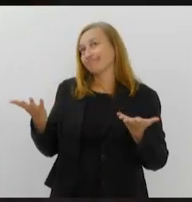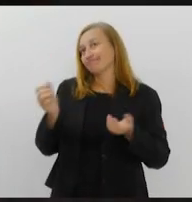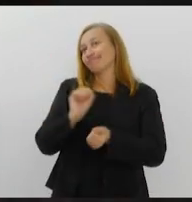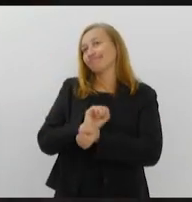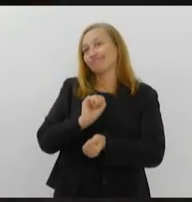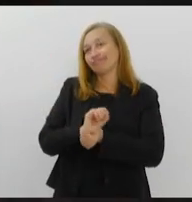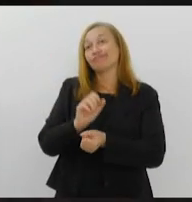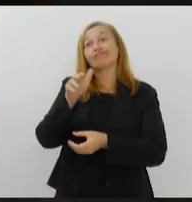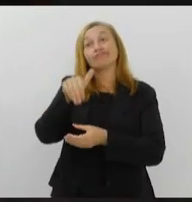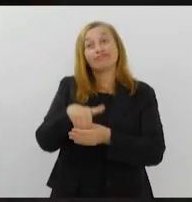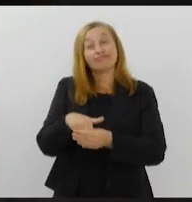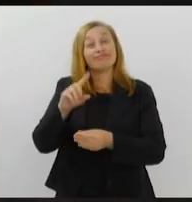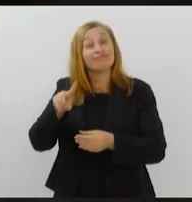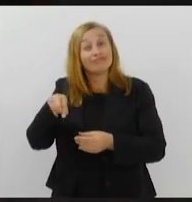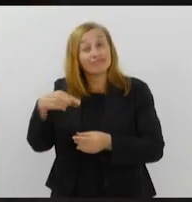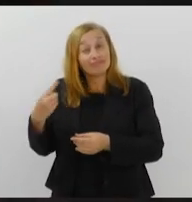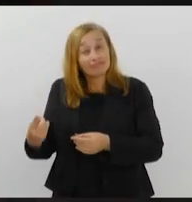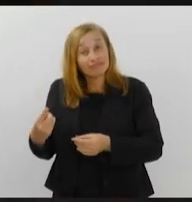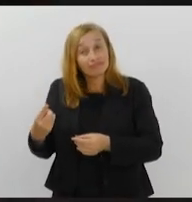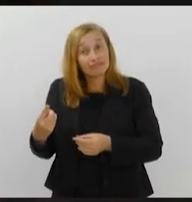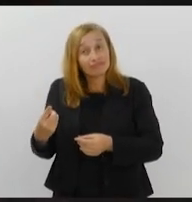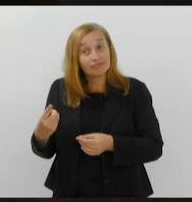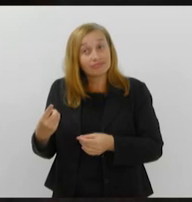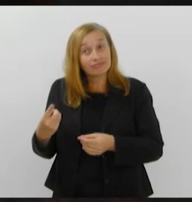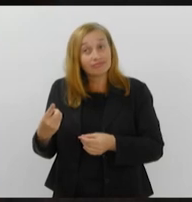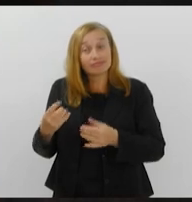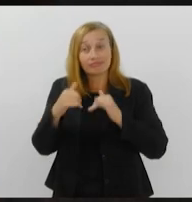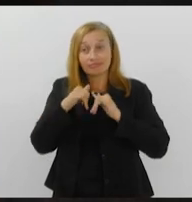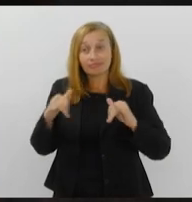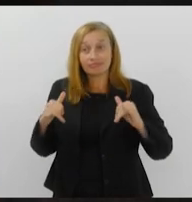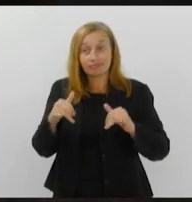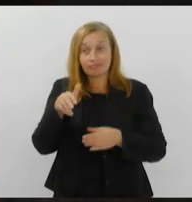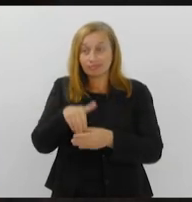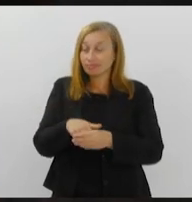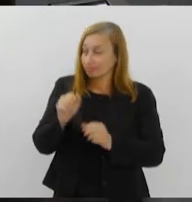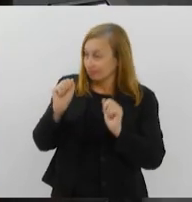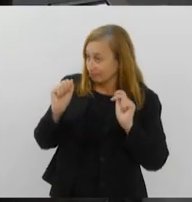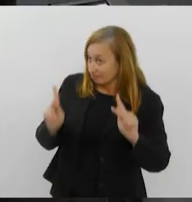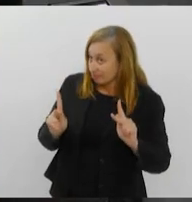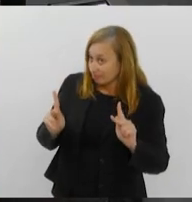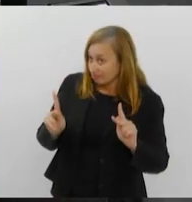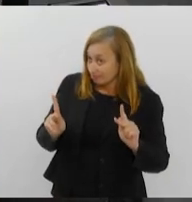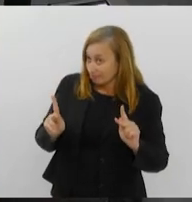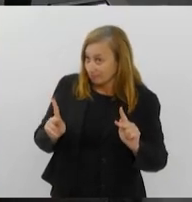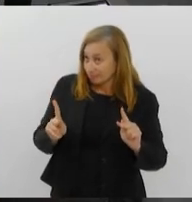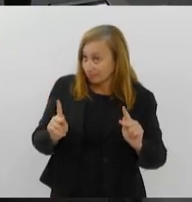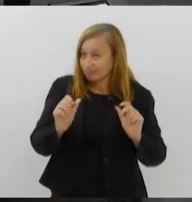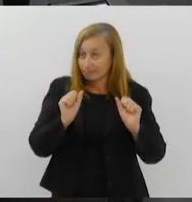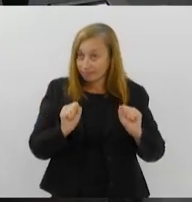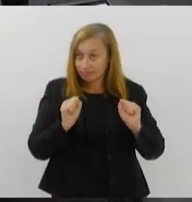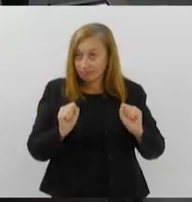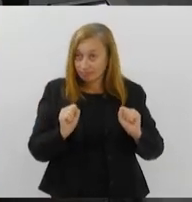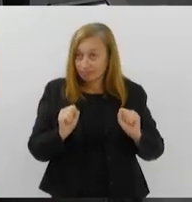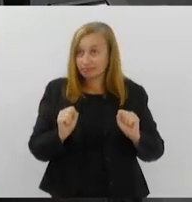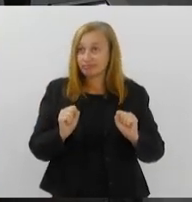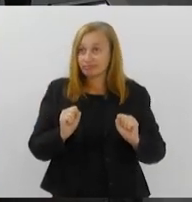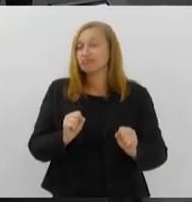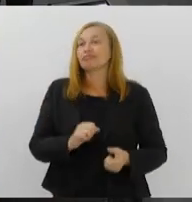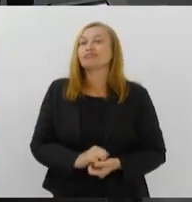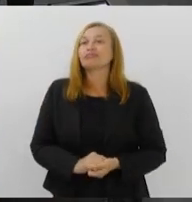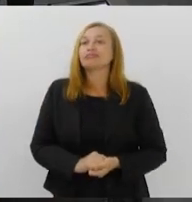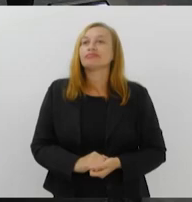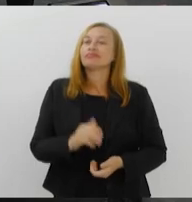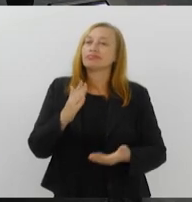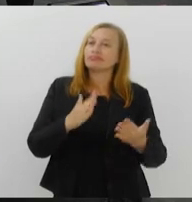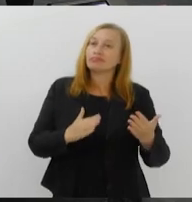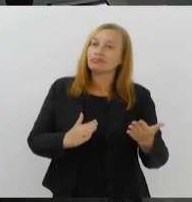gente vota e aí Vossas Excelências fazem a declaração de voto. Pode ser assim? Pode submeter ao parlamento? Pode.